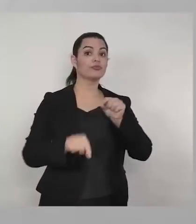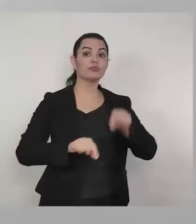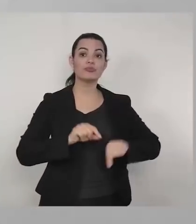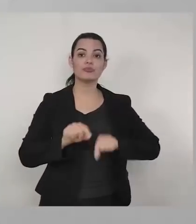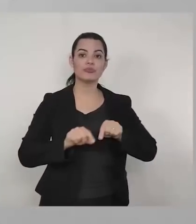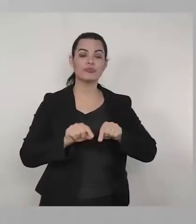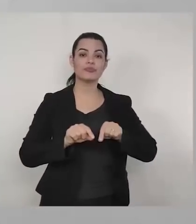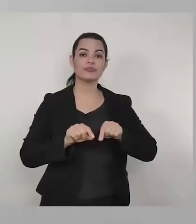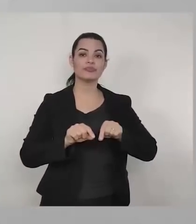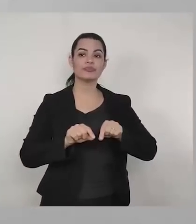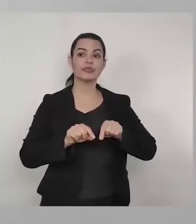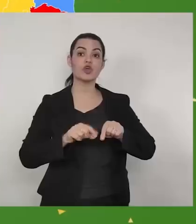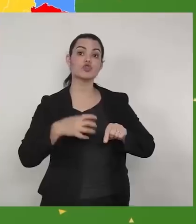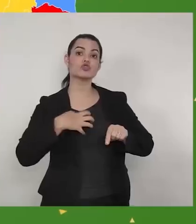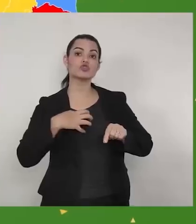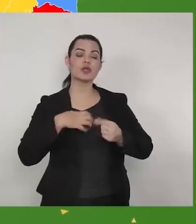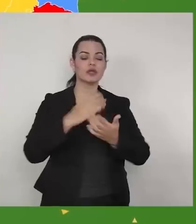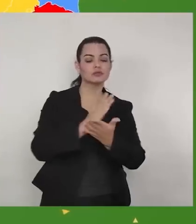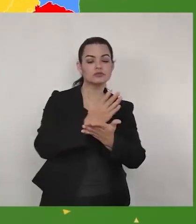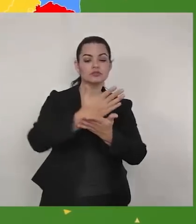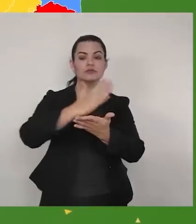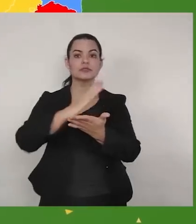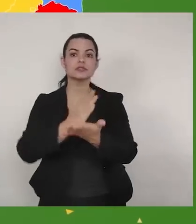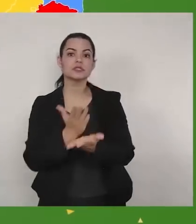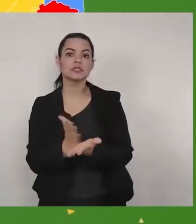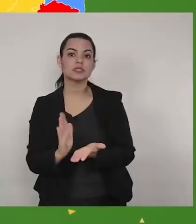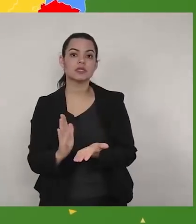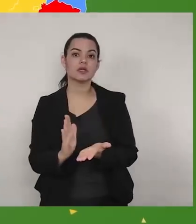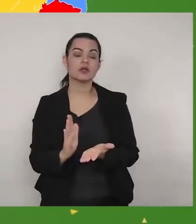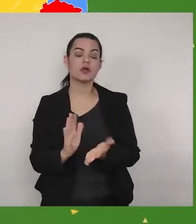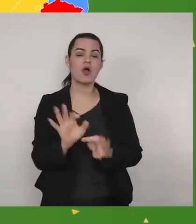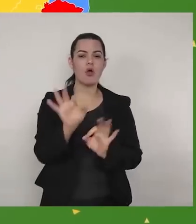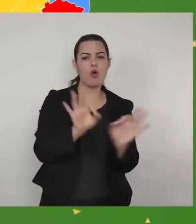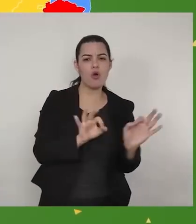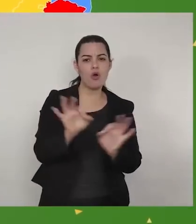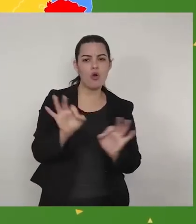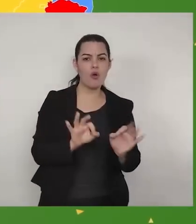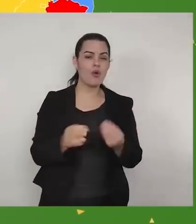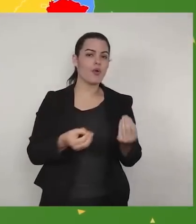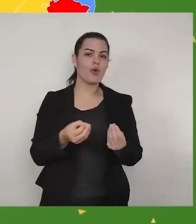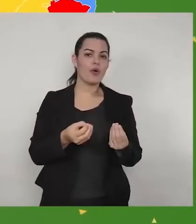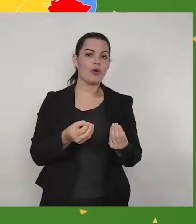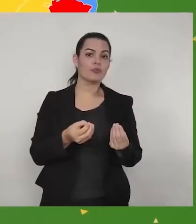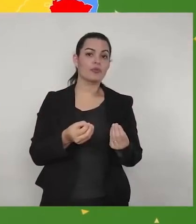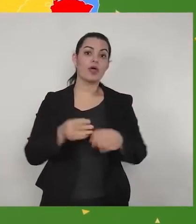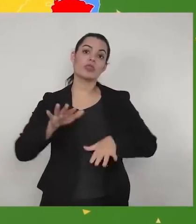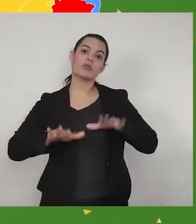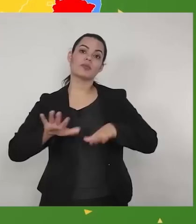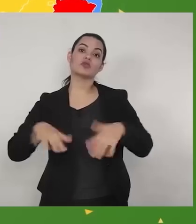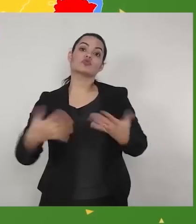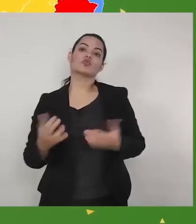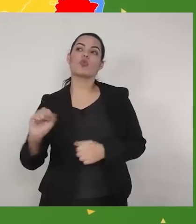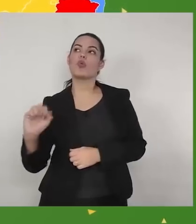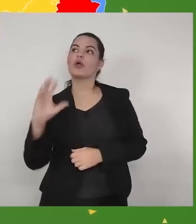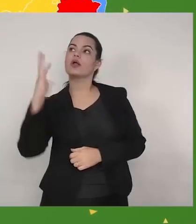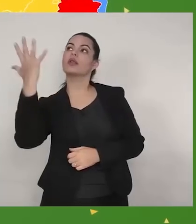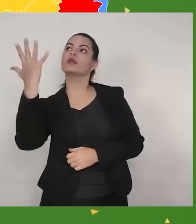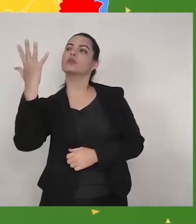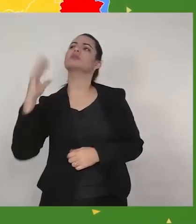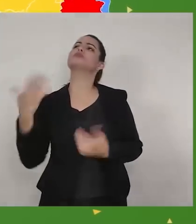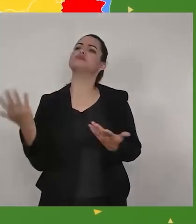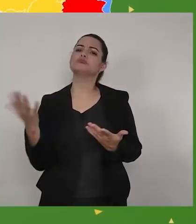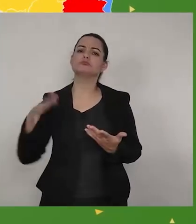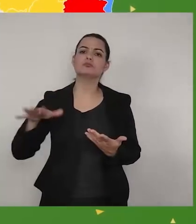também uma regionalização, uma divisão montada, organizada a partir do clima,